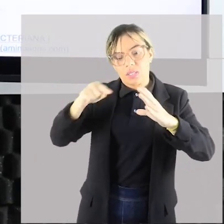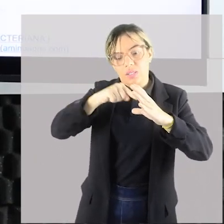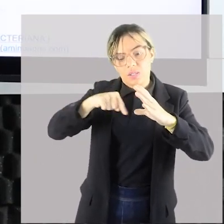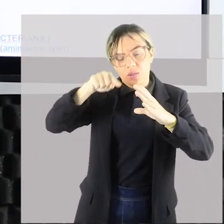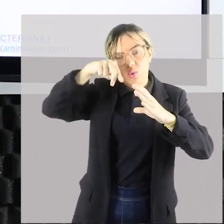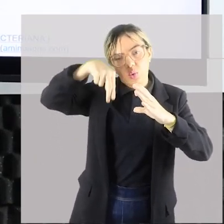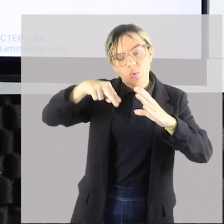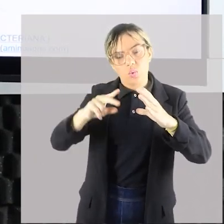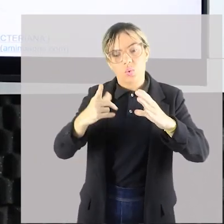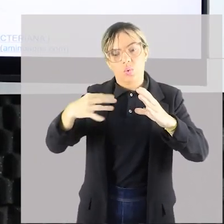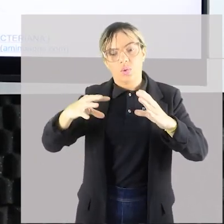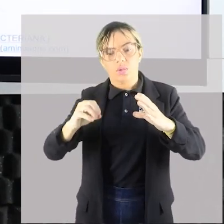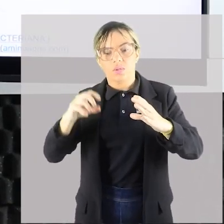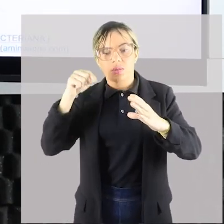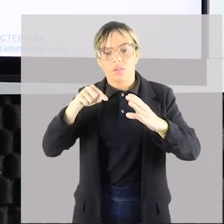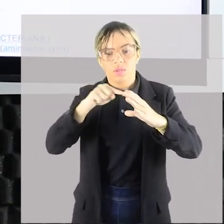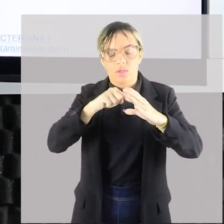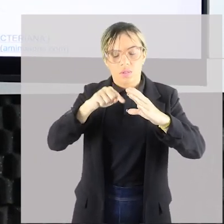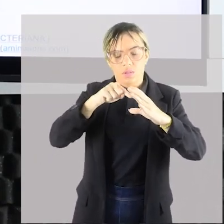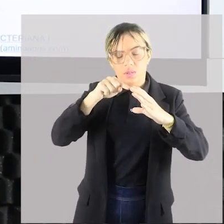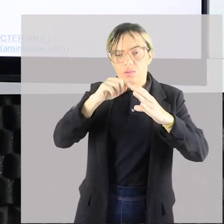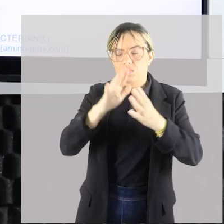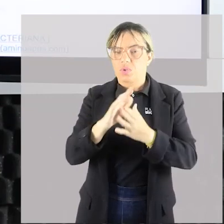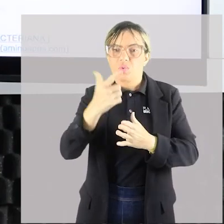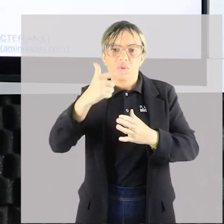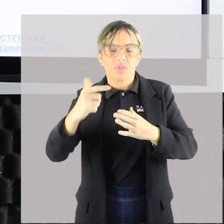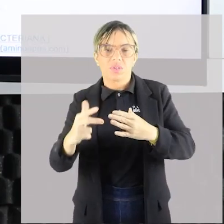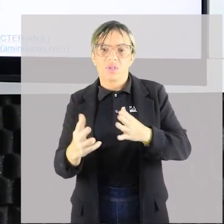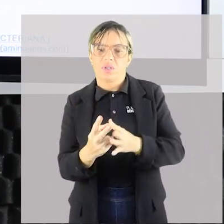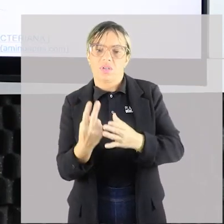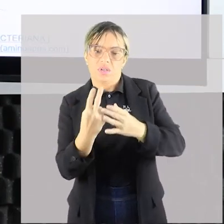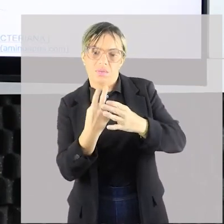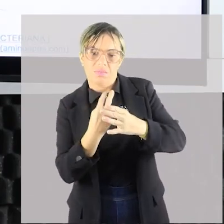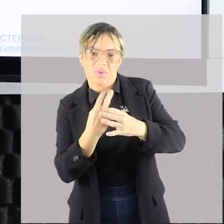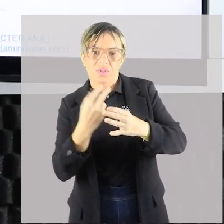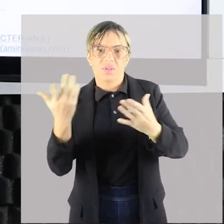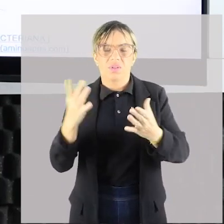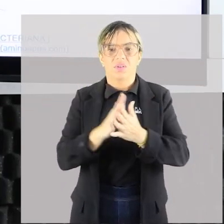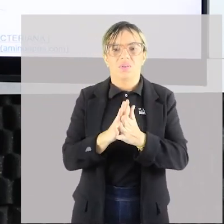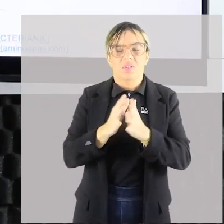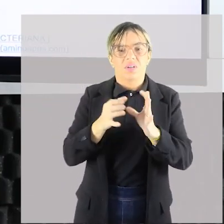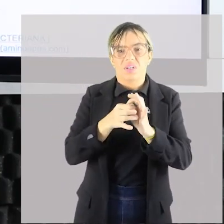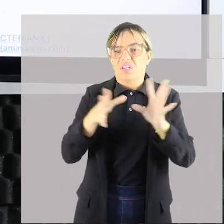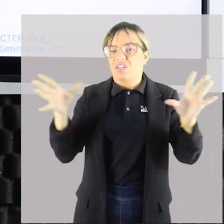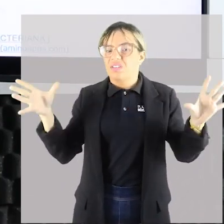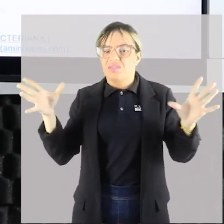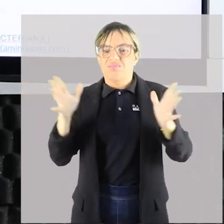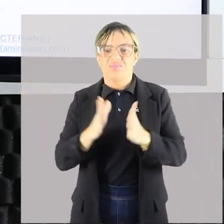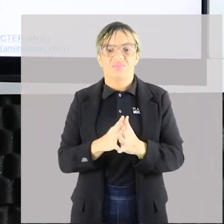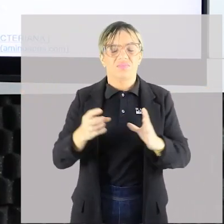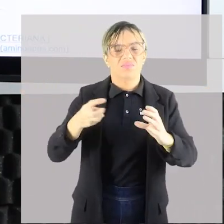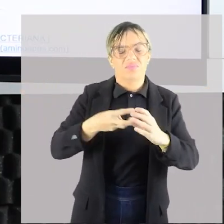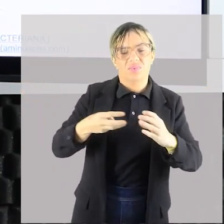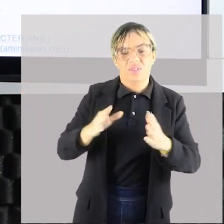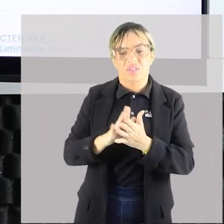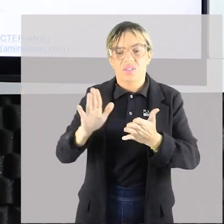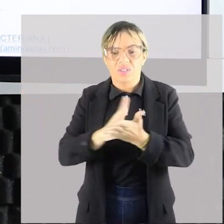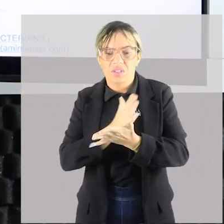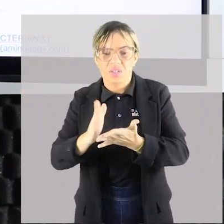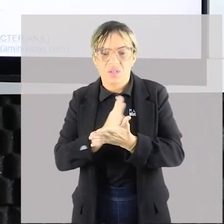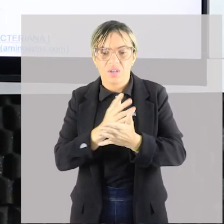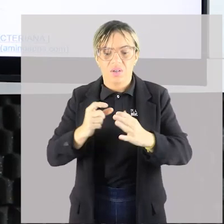ou seja, esse DNA ele não fica protegido, ele fica disperso, né, ali nessa célula.